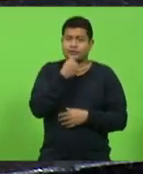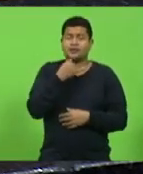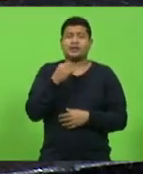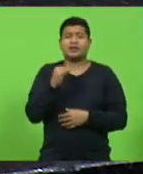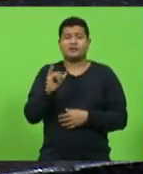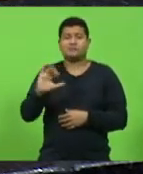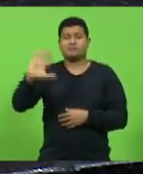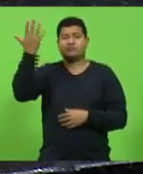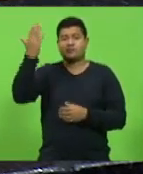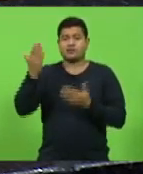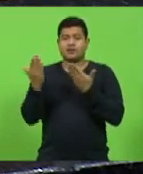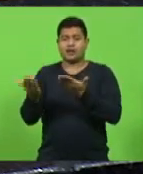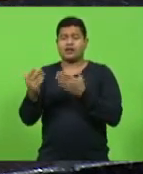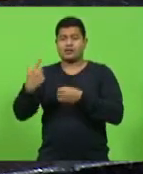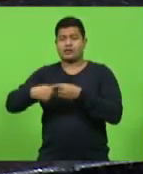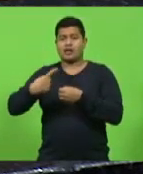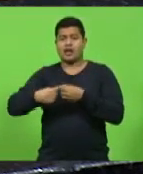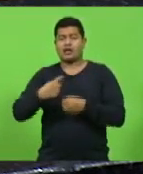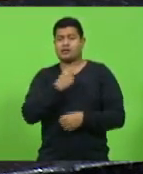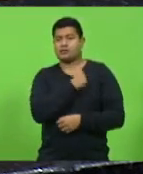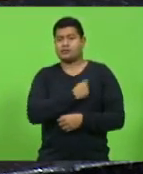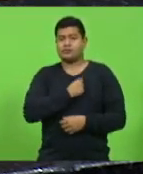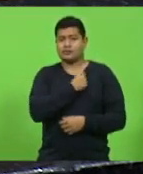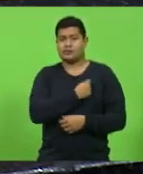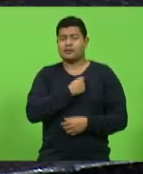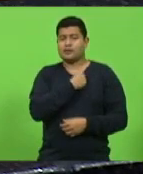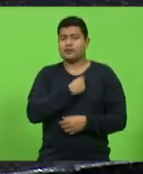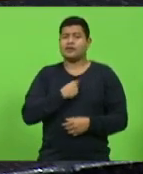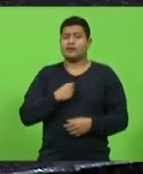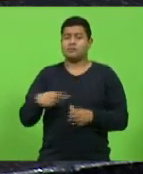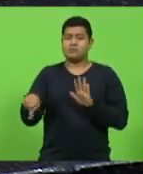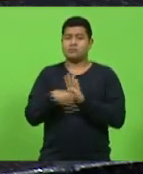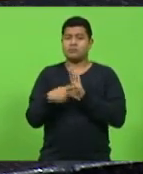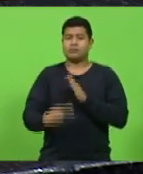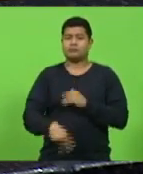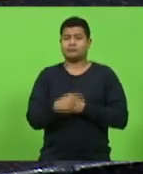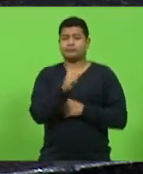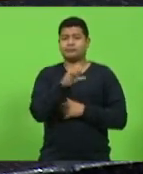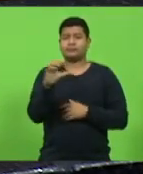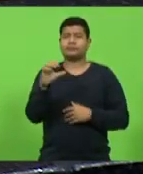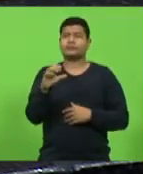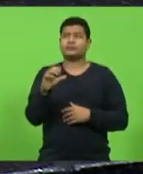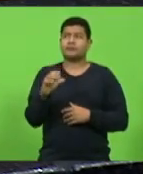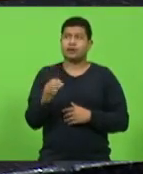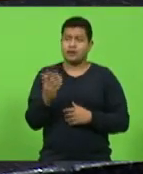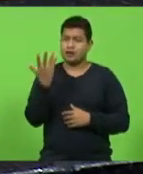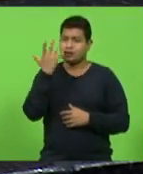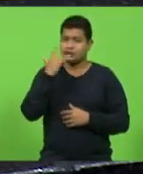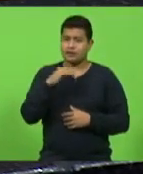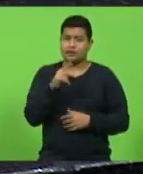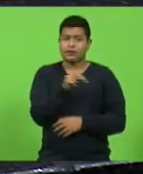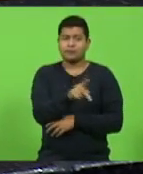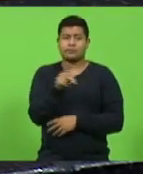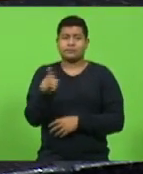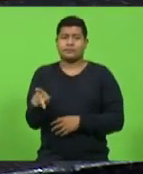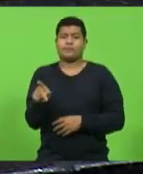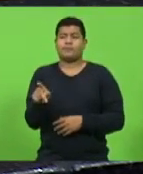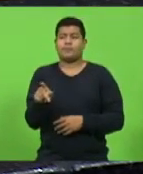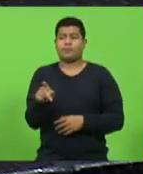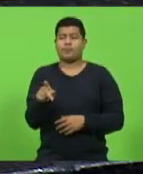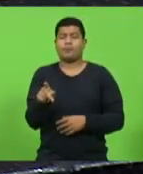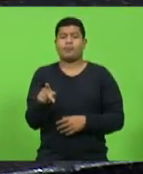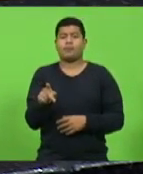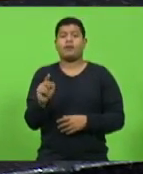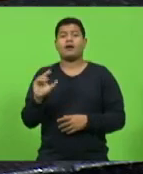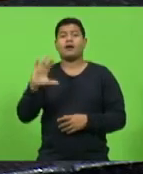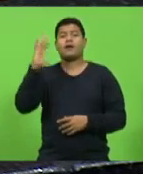no município de Saudade, no município catarinense, com crianças e professores, e do que acontece